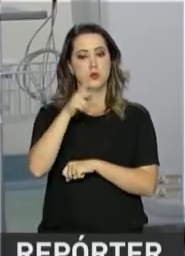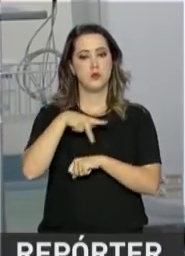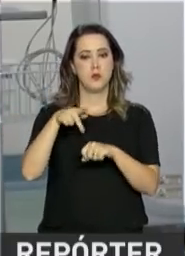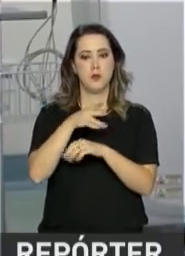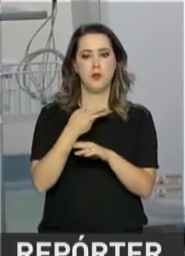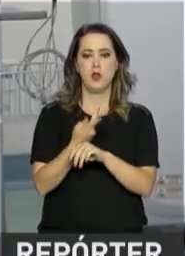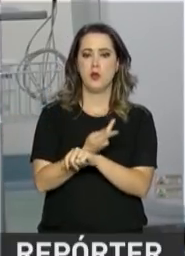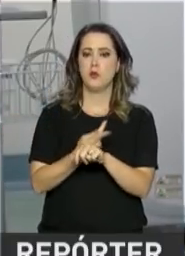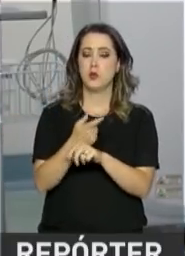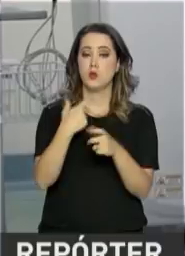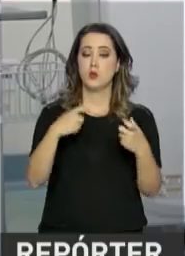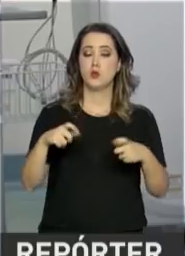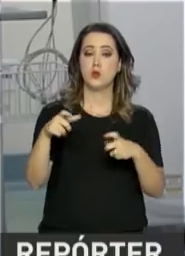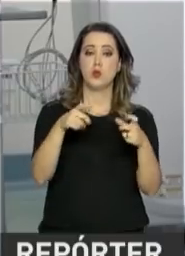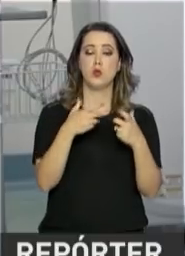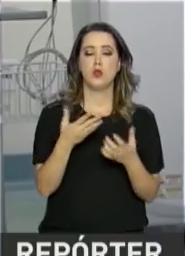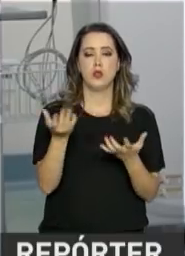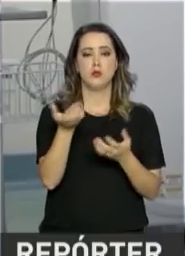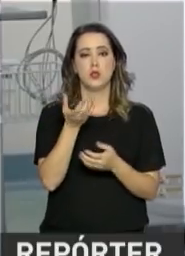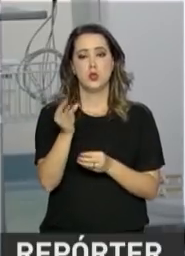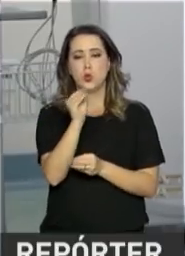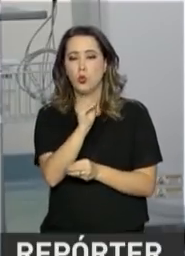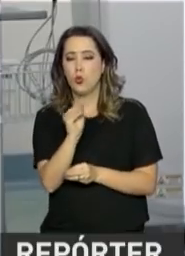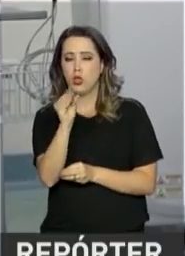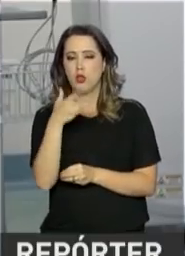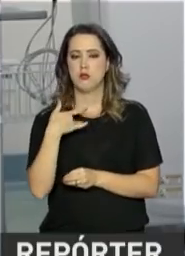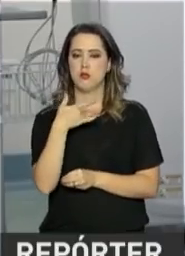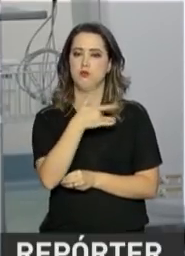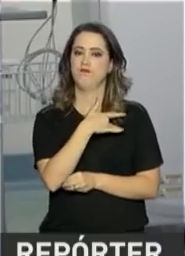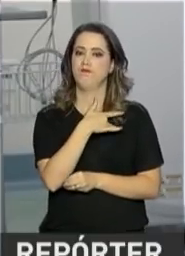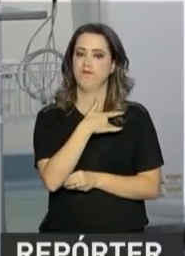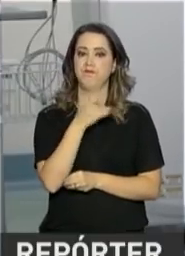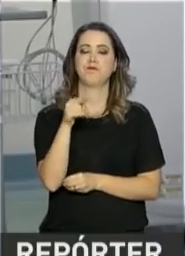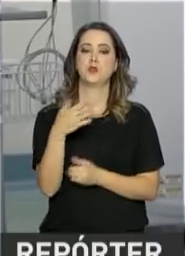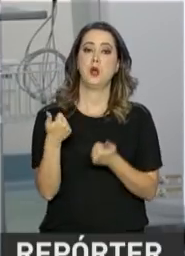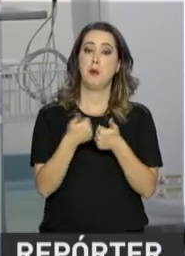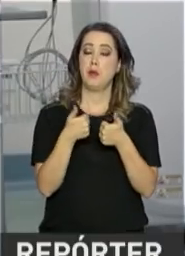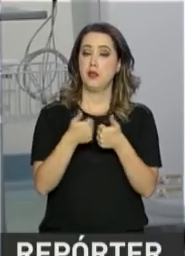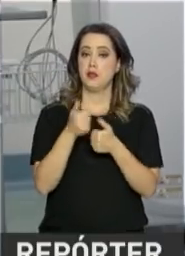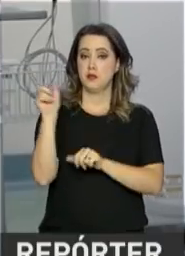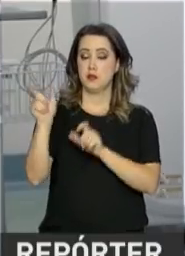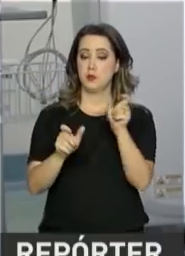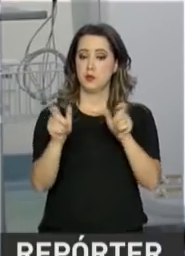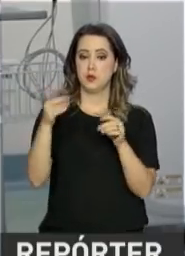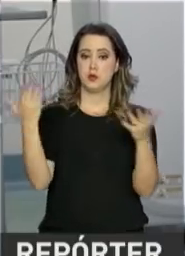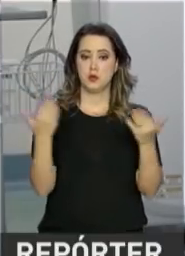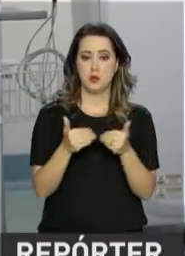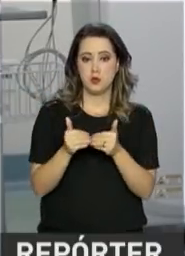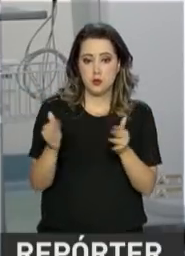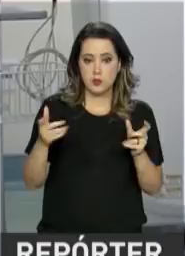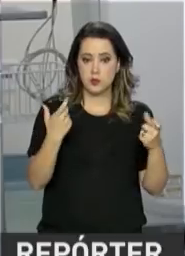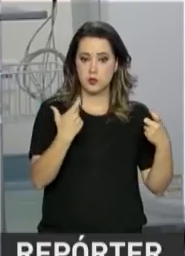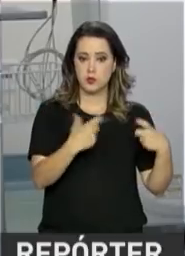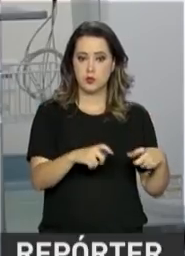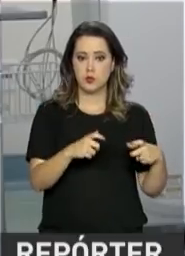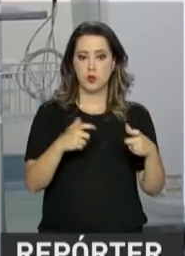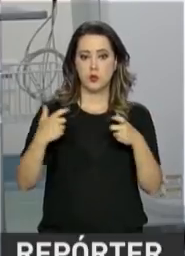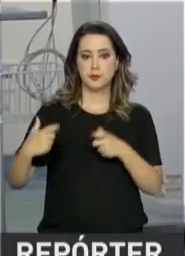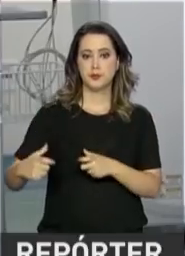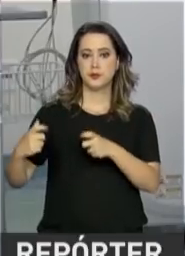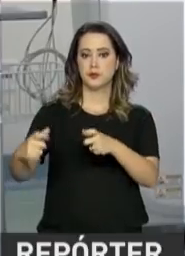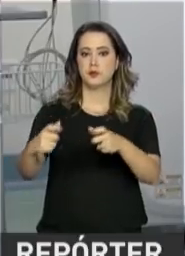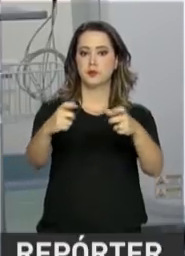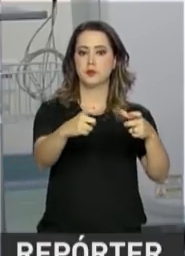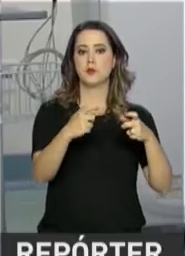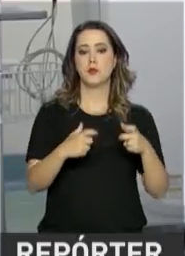que procuram instituição em busca de tratamento. E para ficar mais perto dos pacientes, abriu unidades em outras